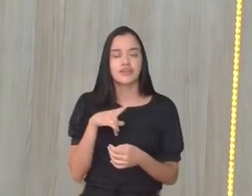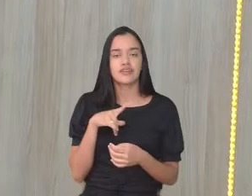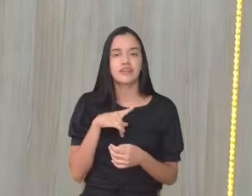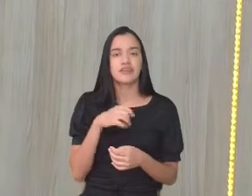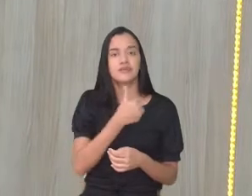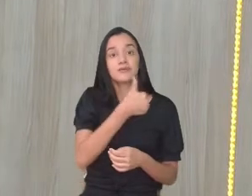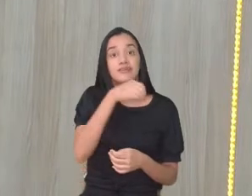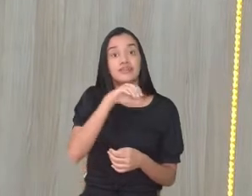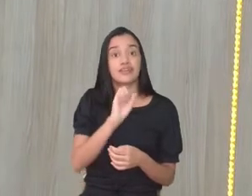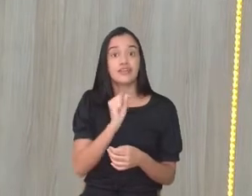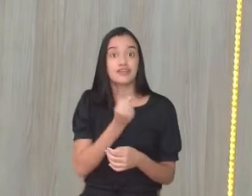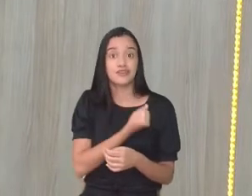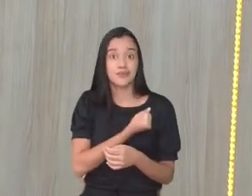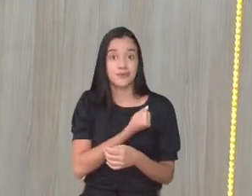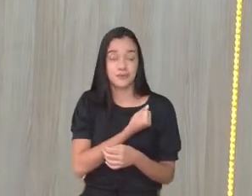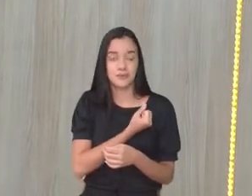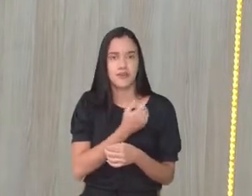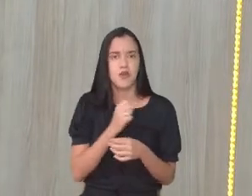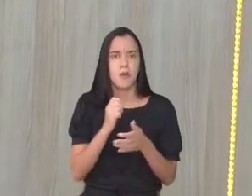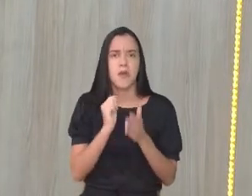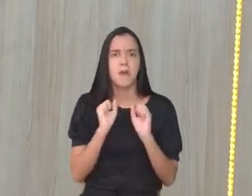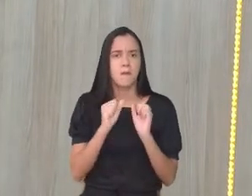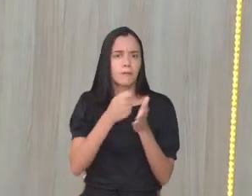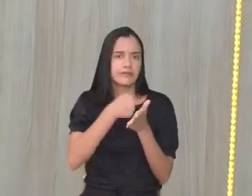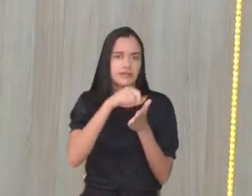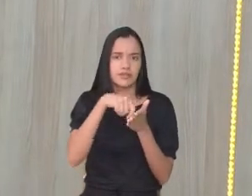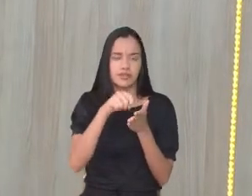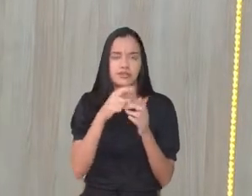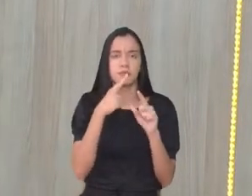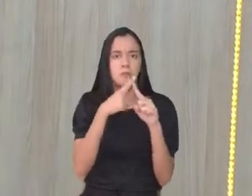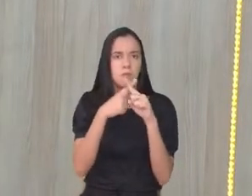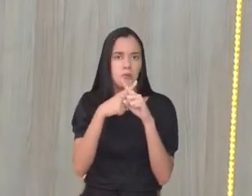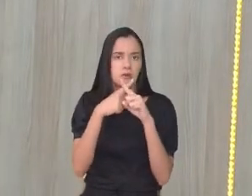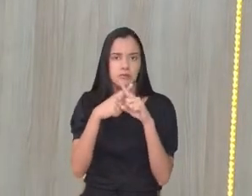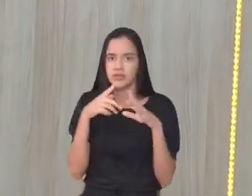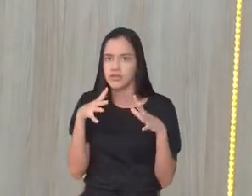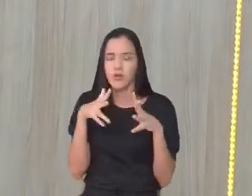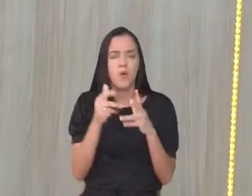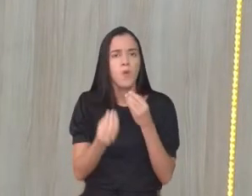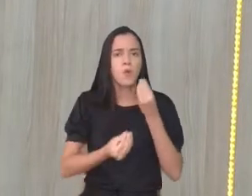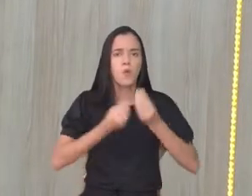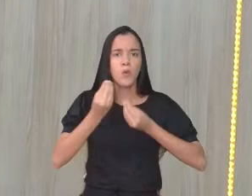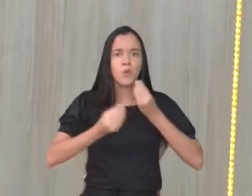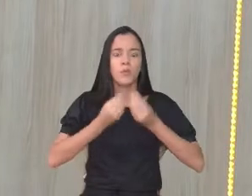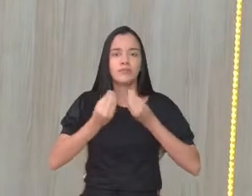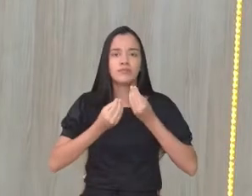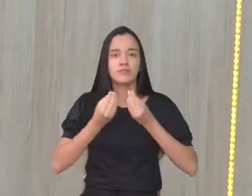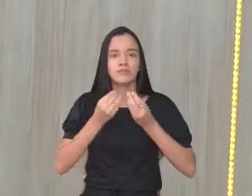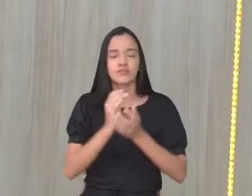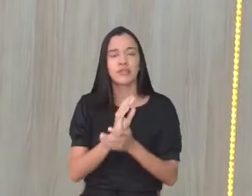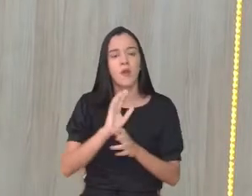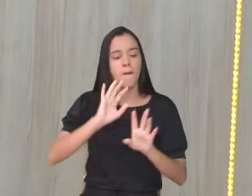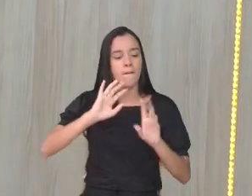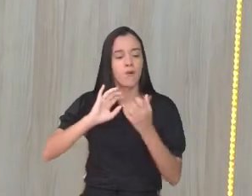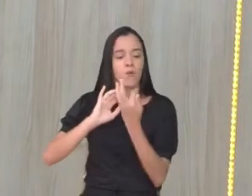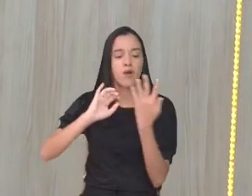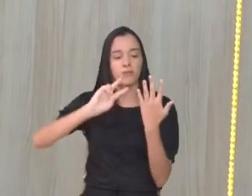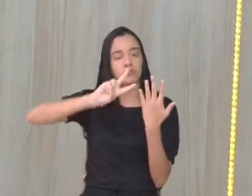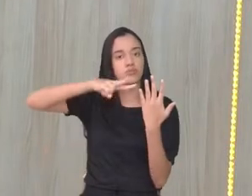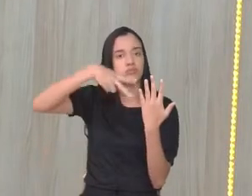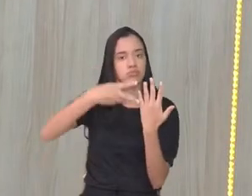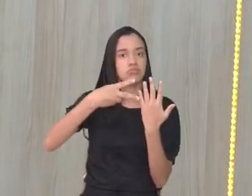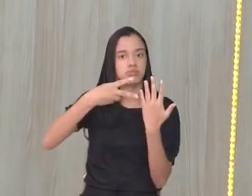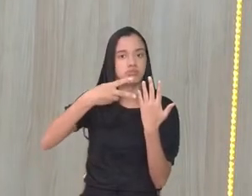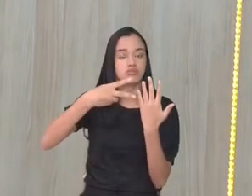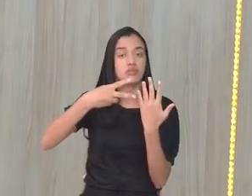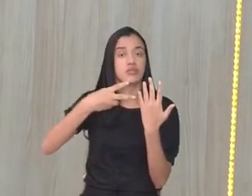números 10, eu posso escrever essa multiplicação aqui todinha como uma potência. Vai ser 10